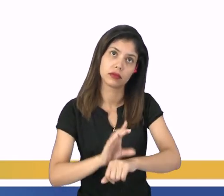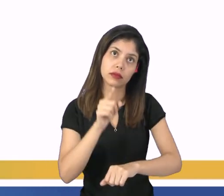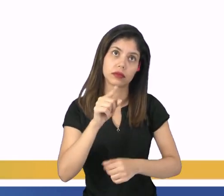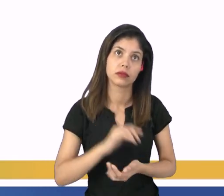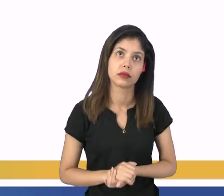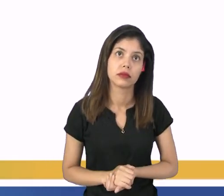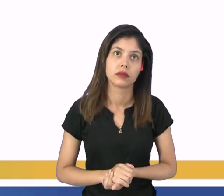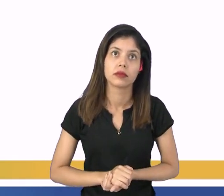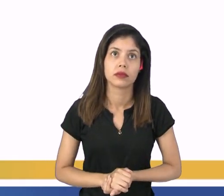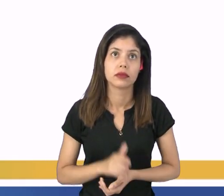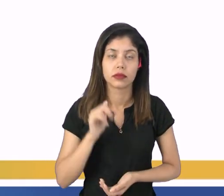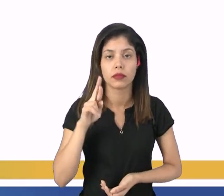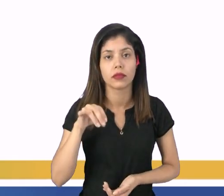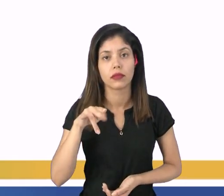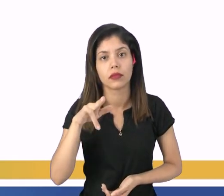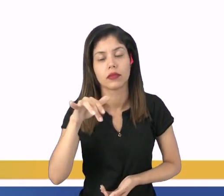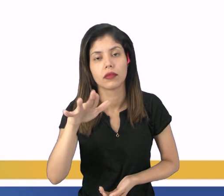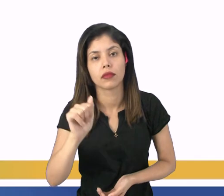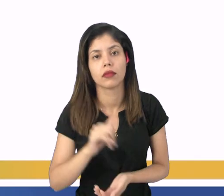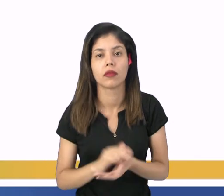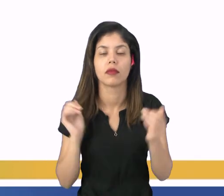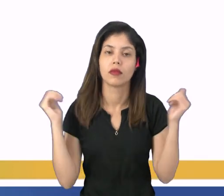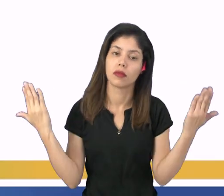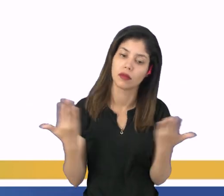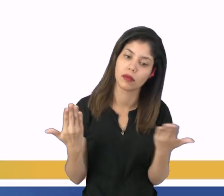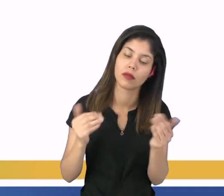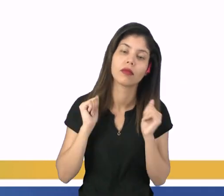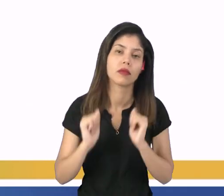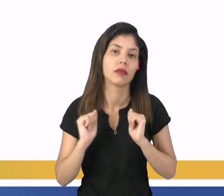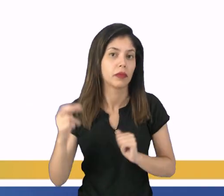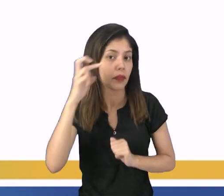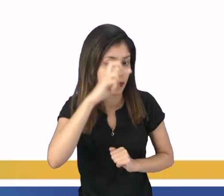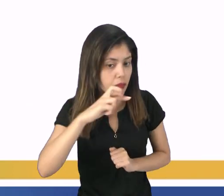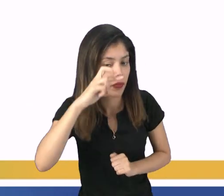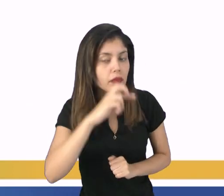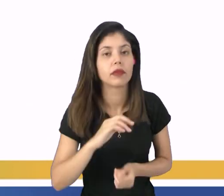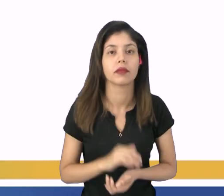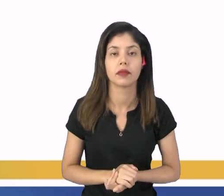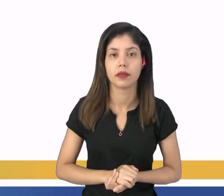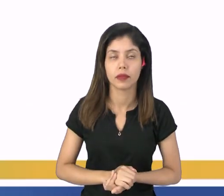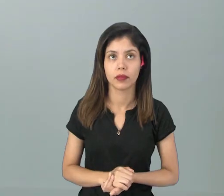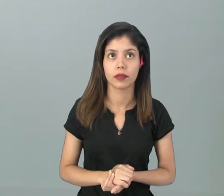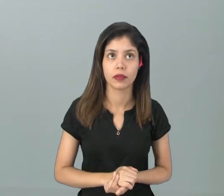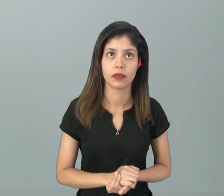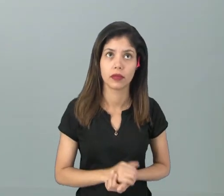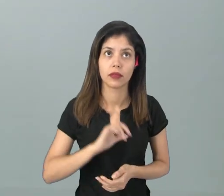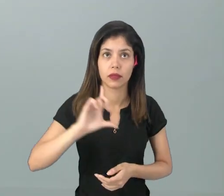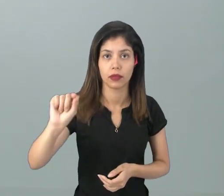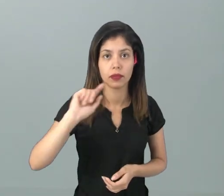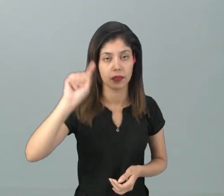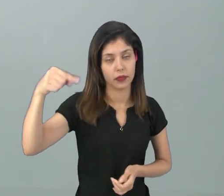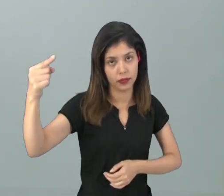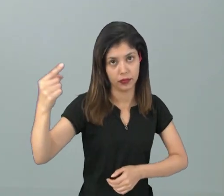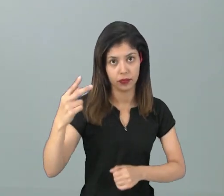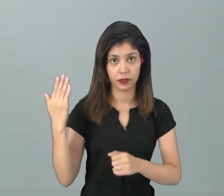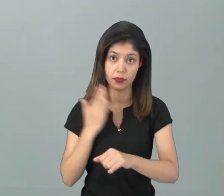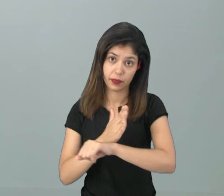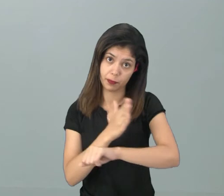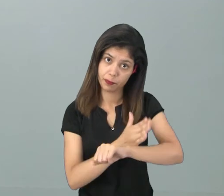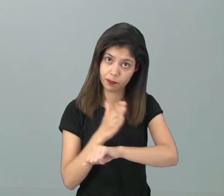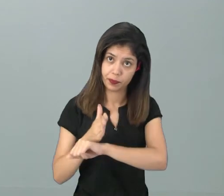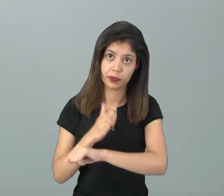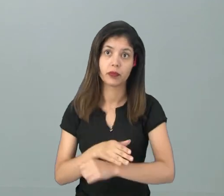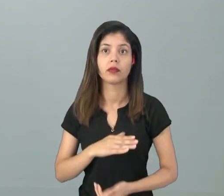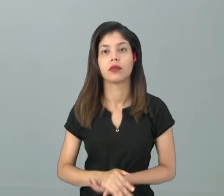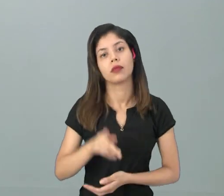sua arquitetura, né, que até hoje nós podemos observar se quem vigiar, sair aqui do Acre para visitar, né,